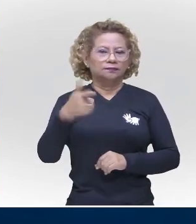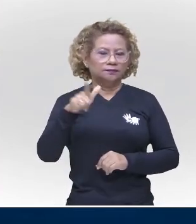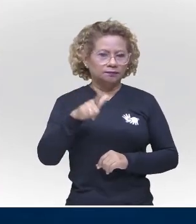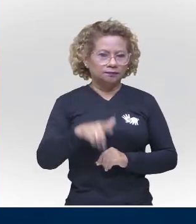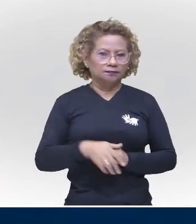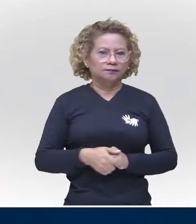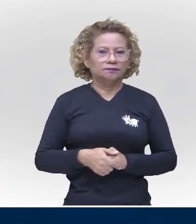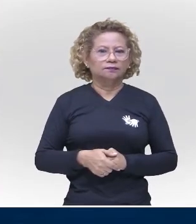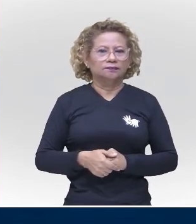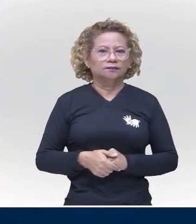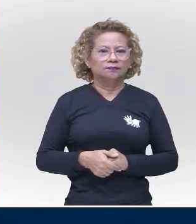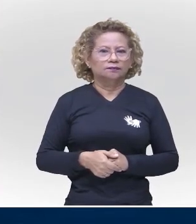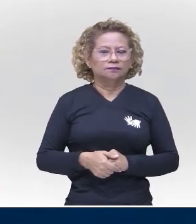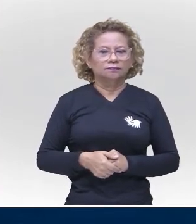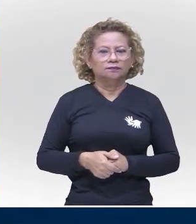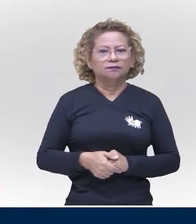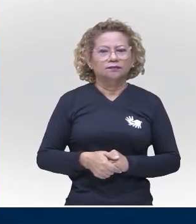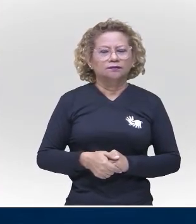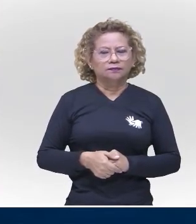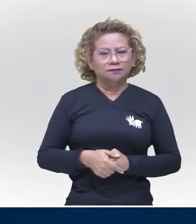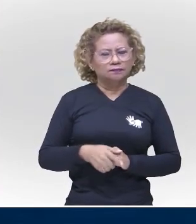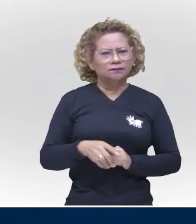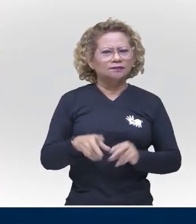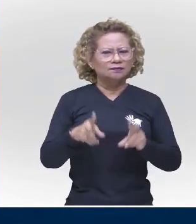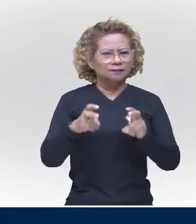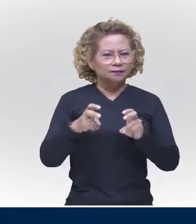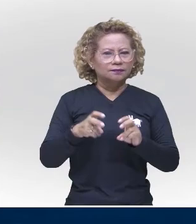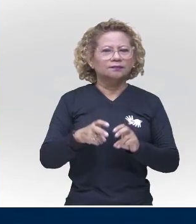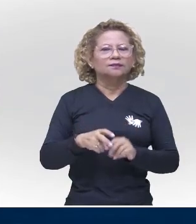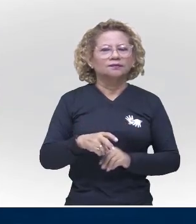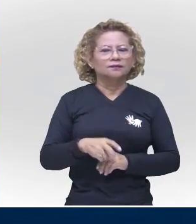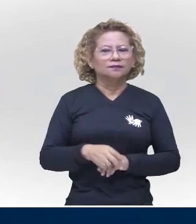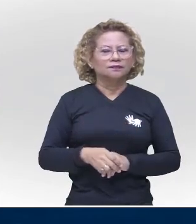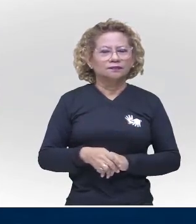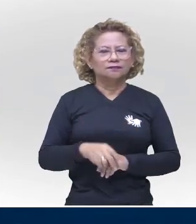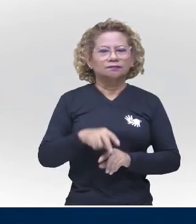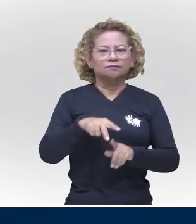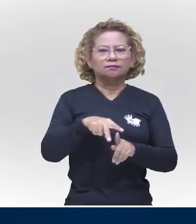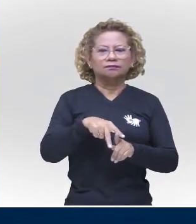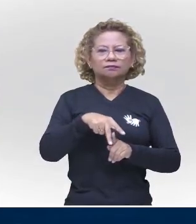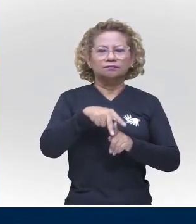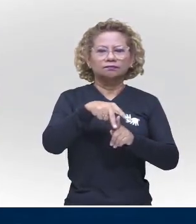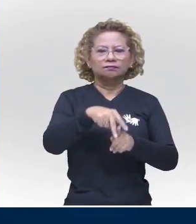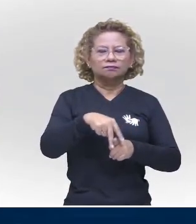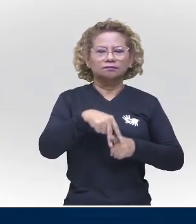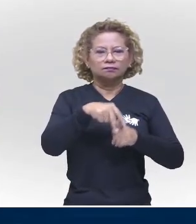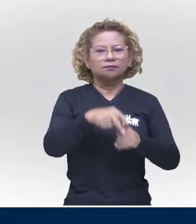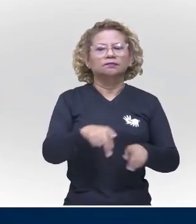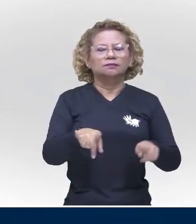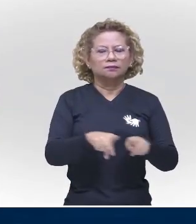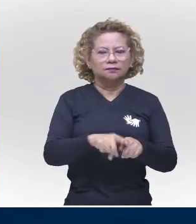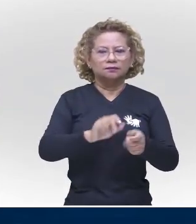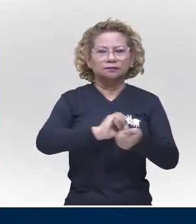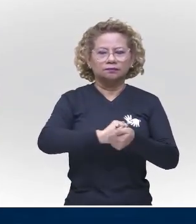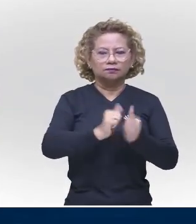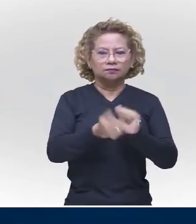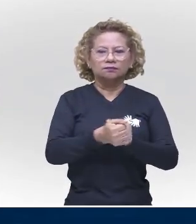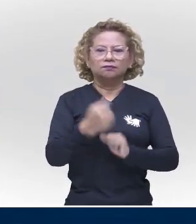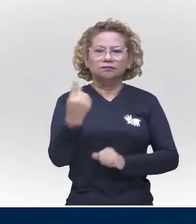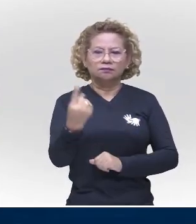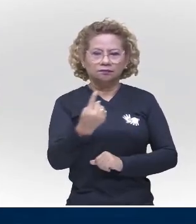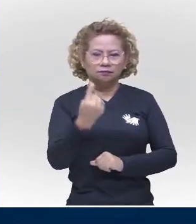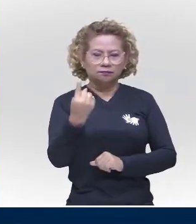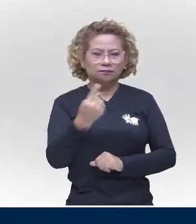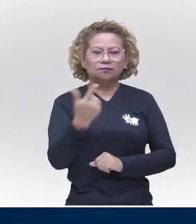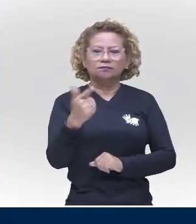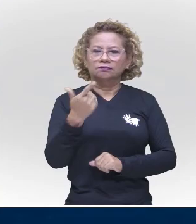ver, talvez vocês não conheçam muito, mas vocês vão conhecer agora, que é o hipismo, que também é um esporte individual, onde não